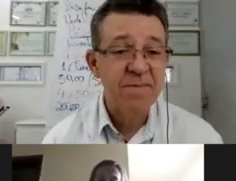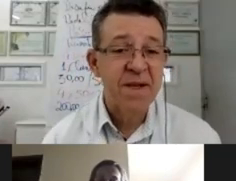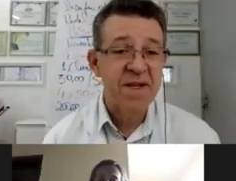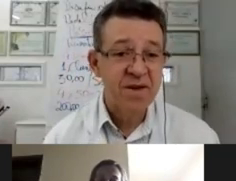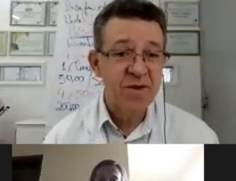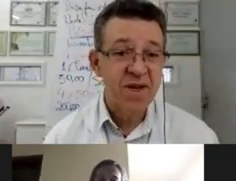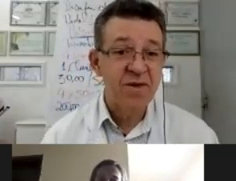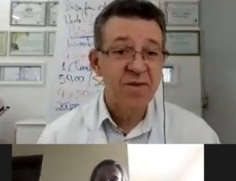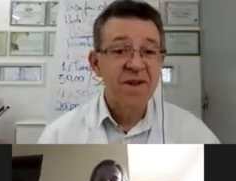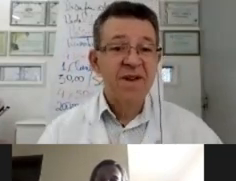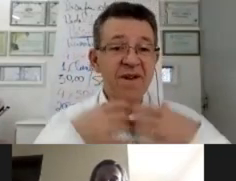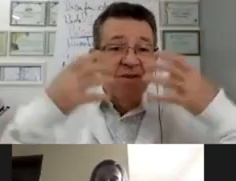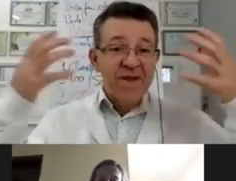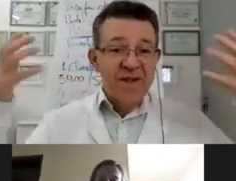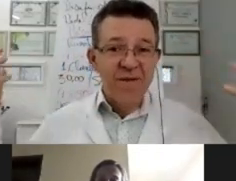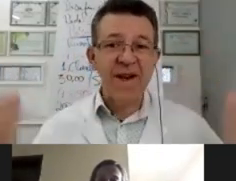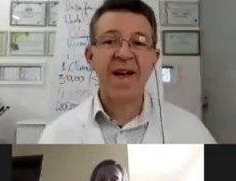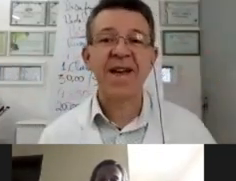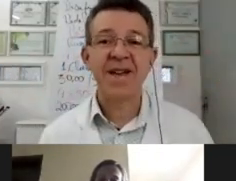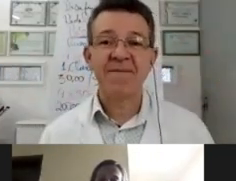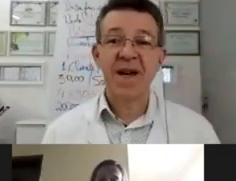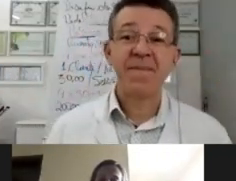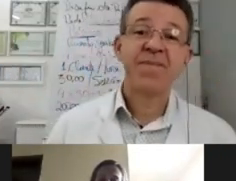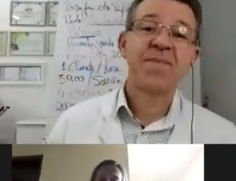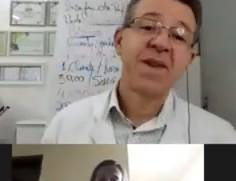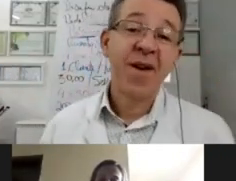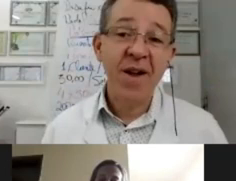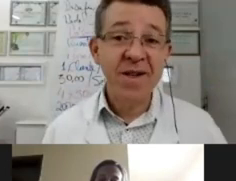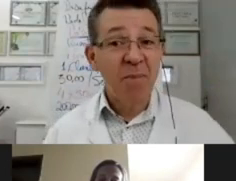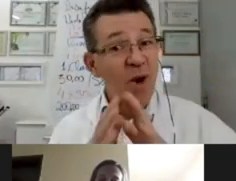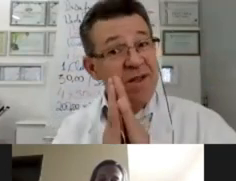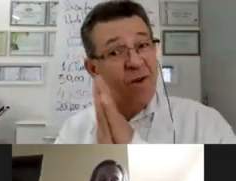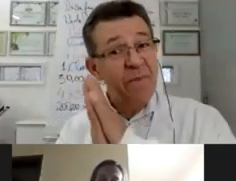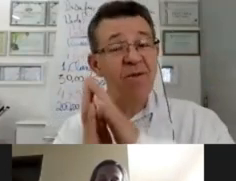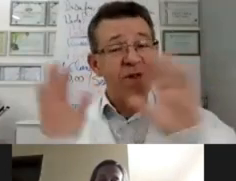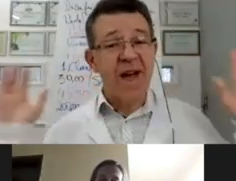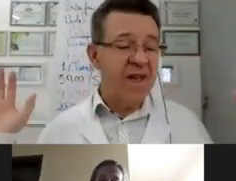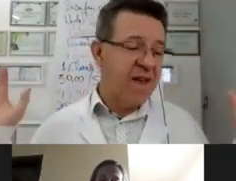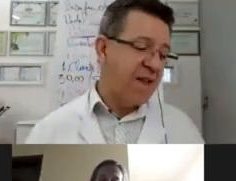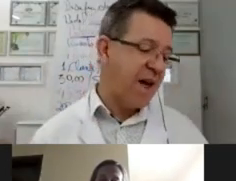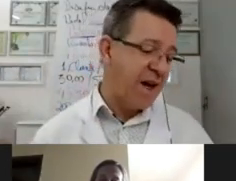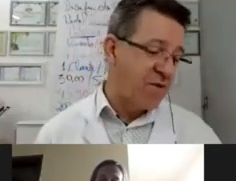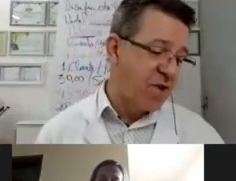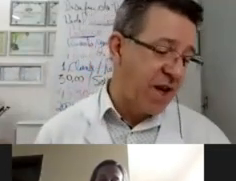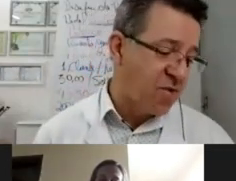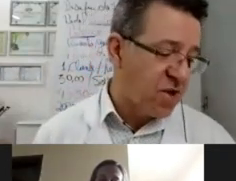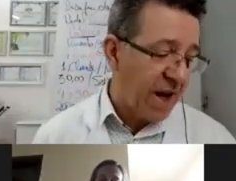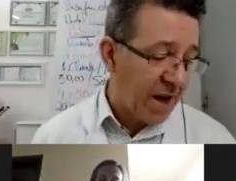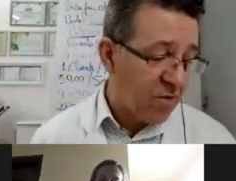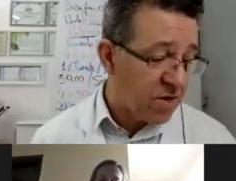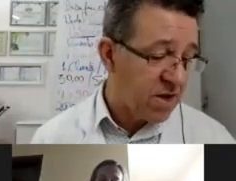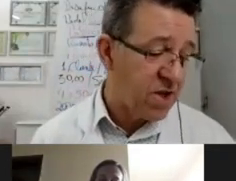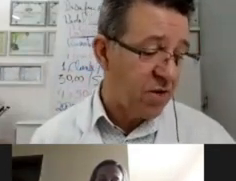sua participação e do seu falar aí, tá? Ó, depois eu vou perguntar aí quem tá ganhando dinheiro